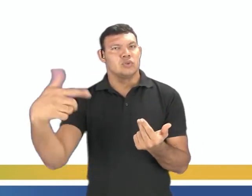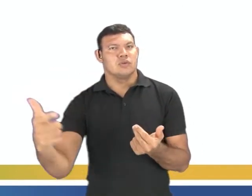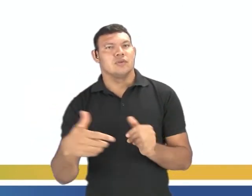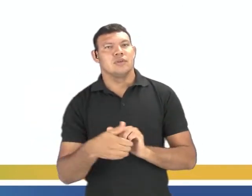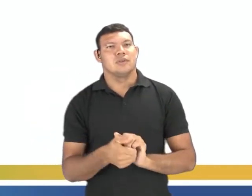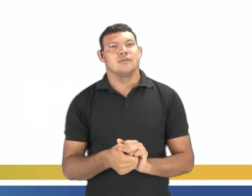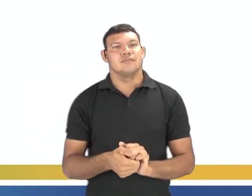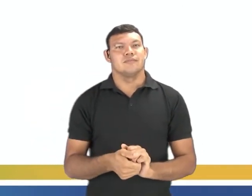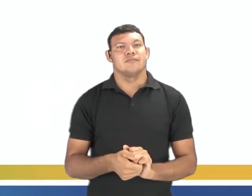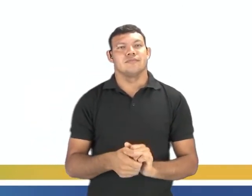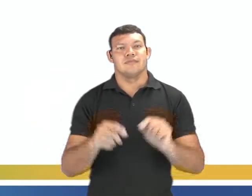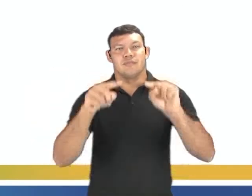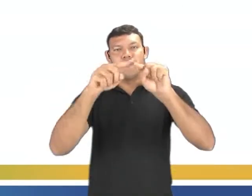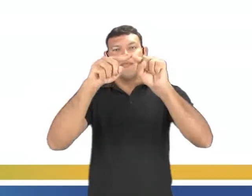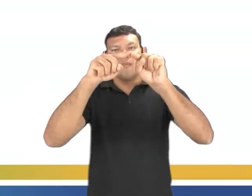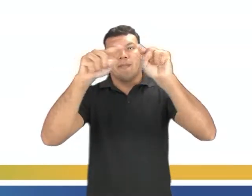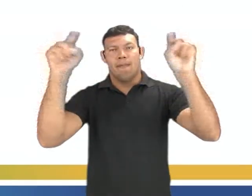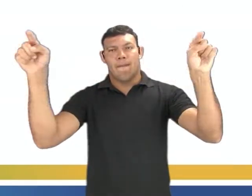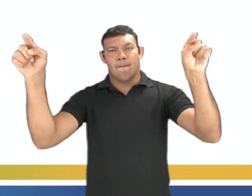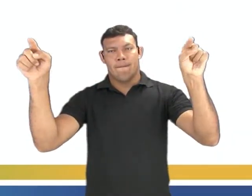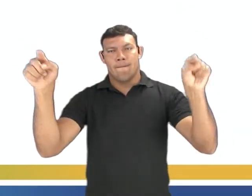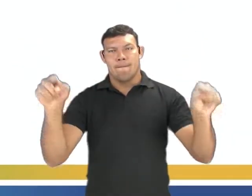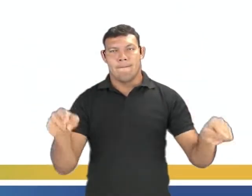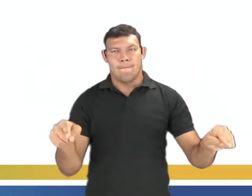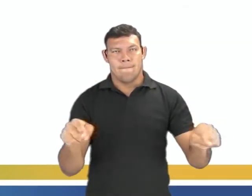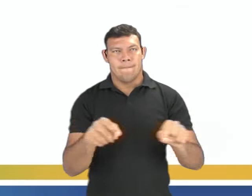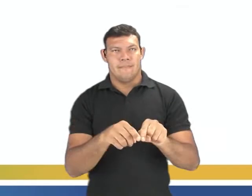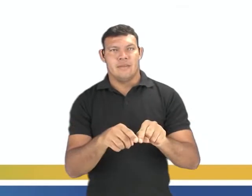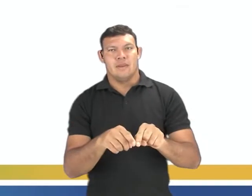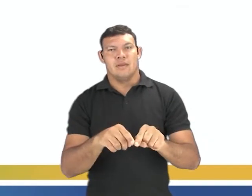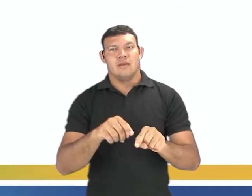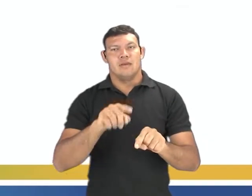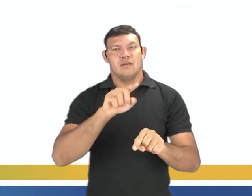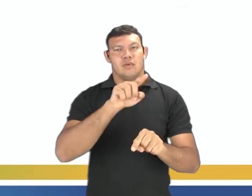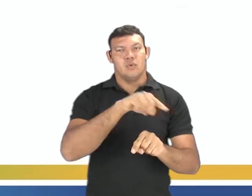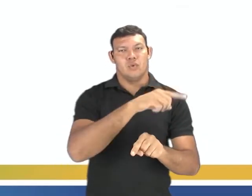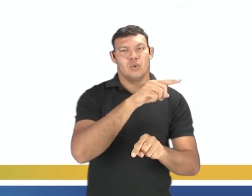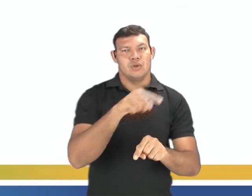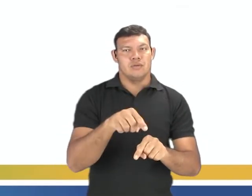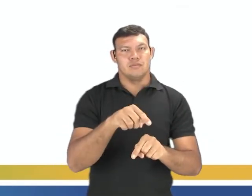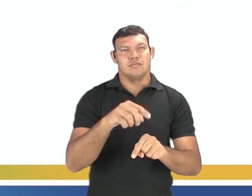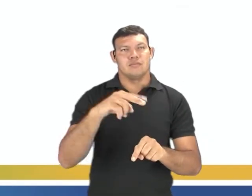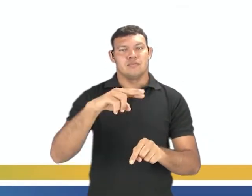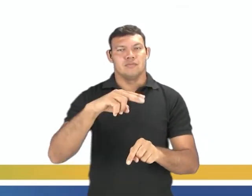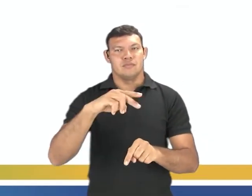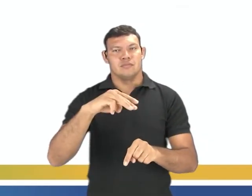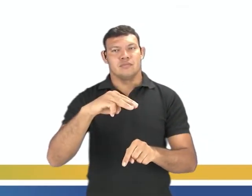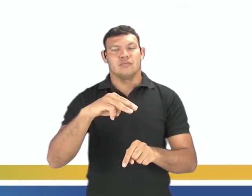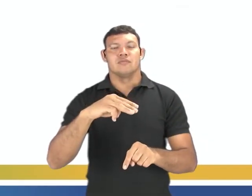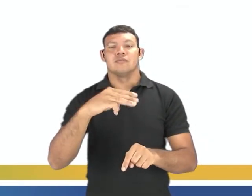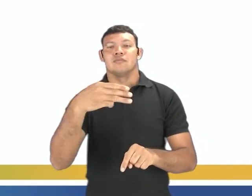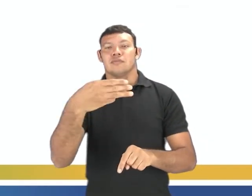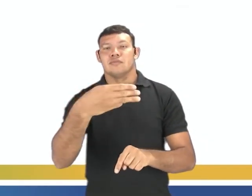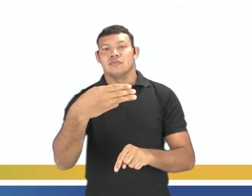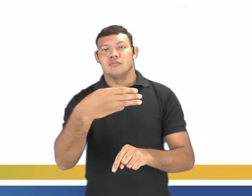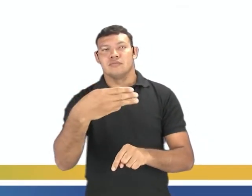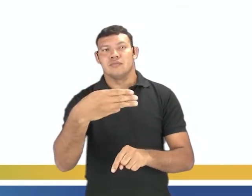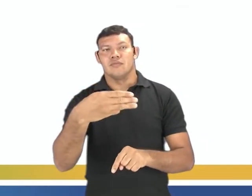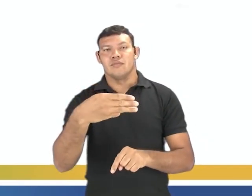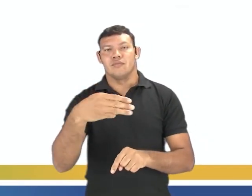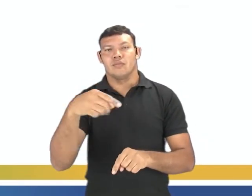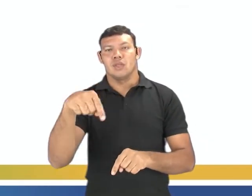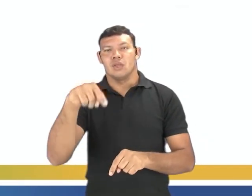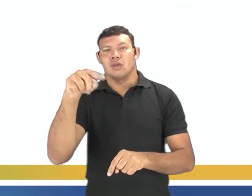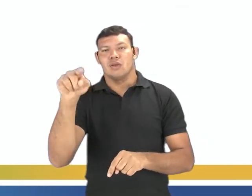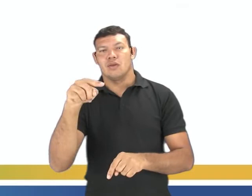na imagem. Quando nós temos dois planos e eles são coincidentes, ou seja, parecidos,